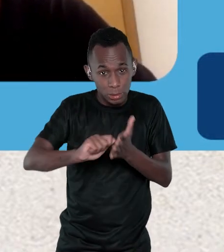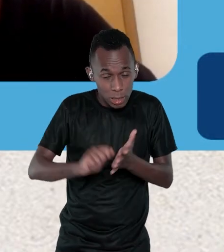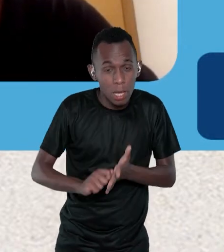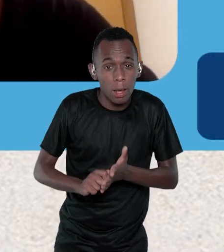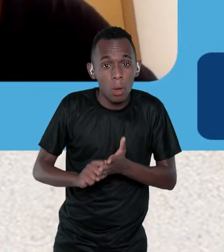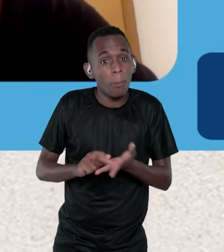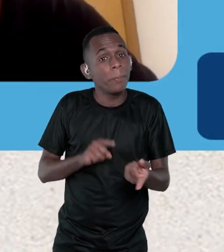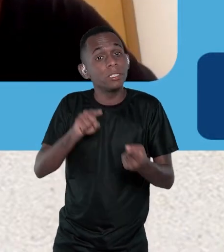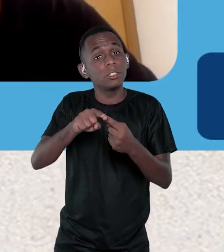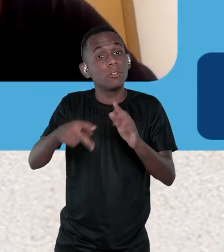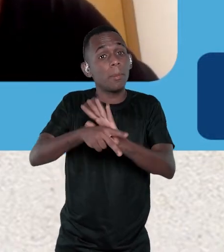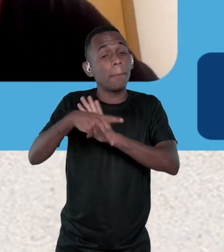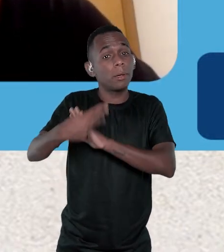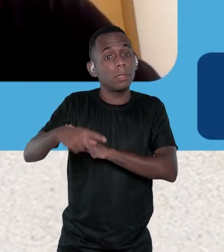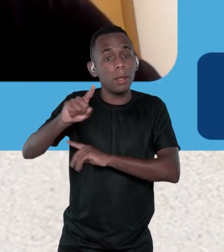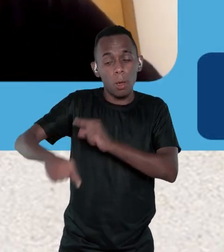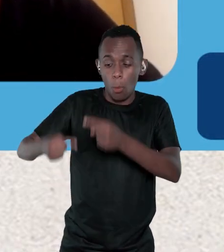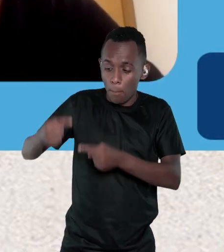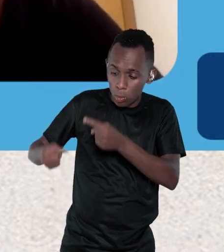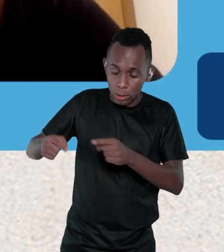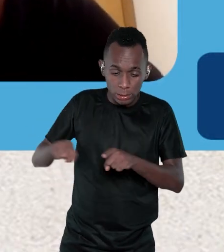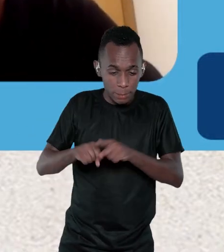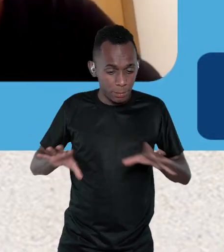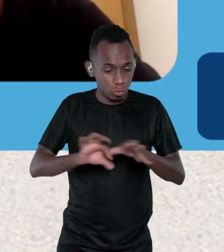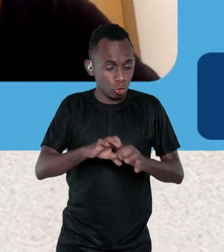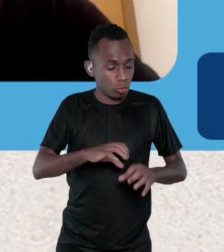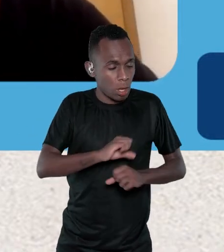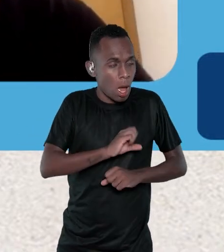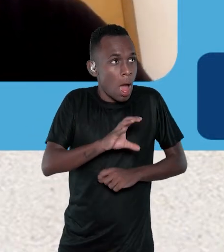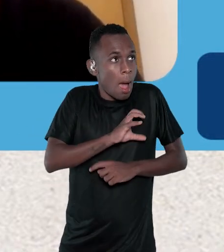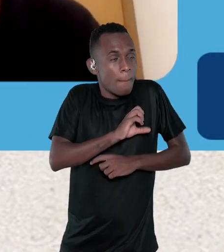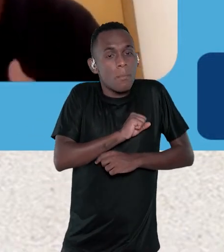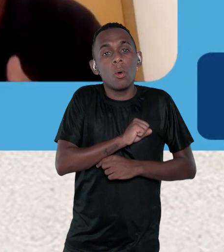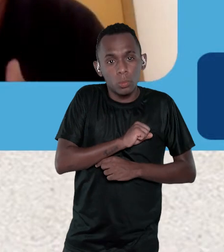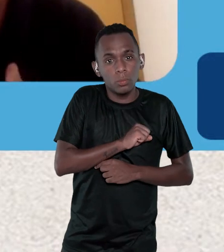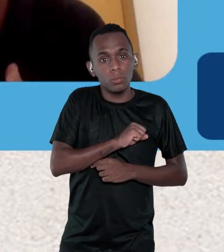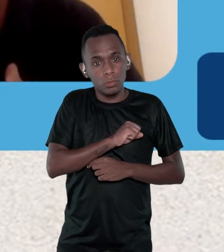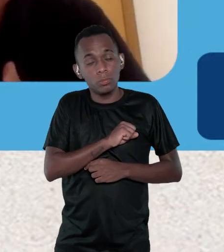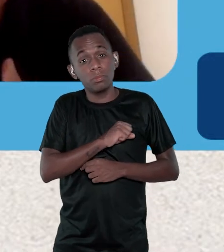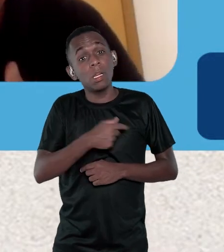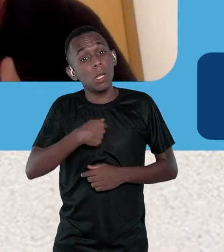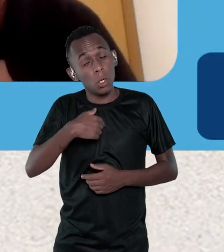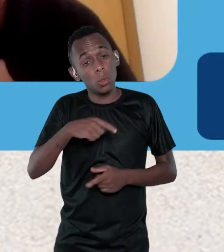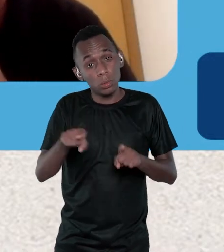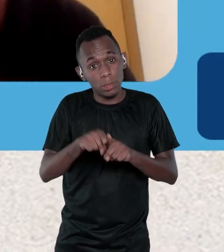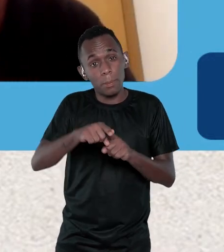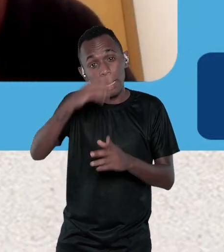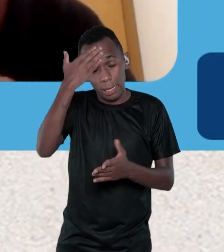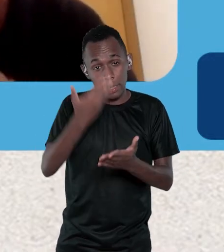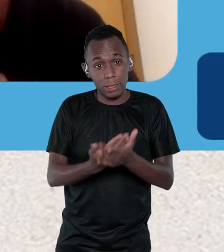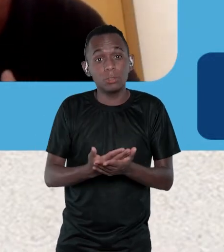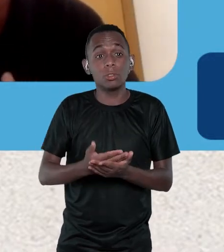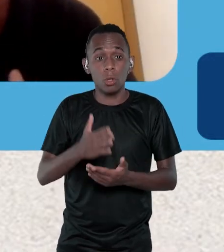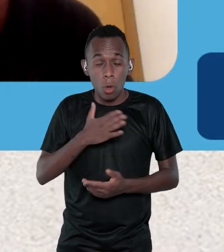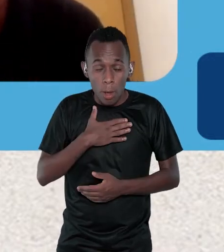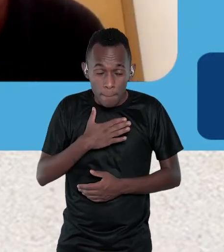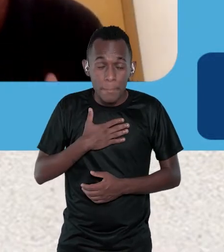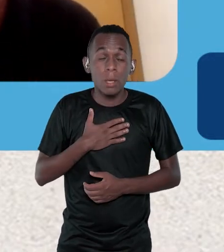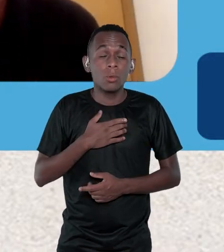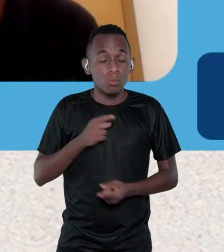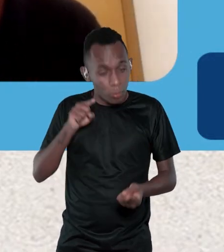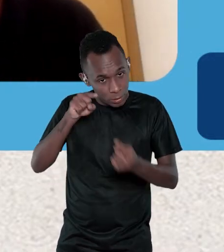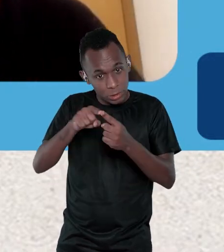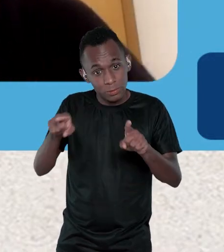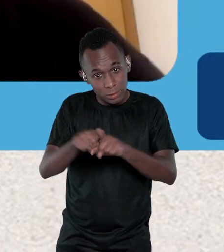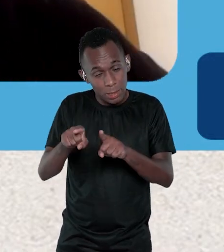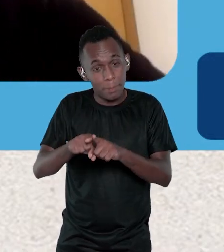que o barato dele era a política e o amor, assim como eu acho que o meu também.